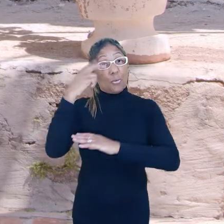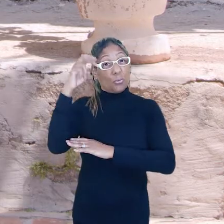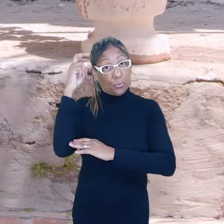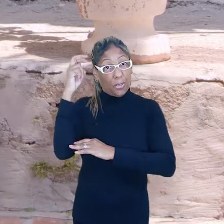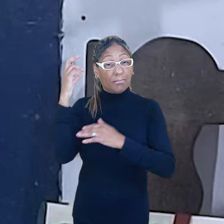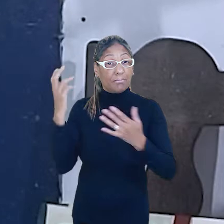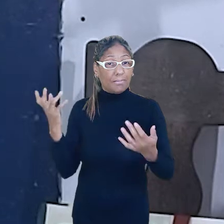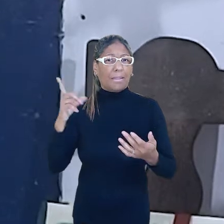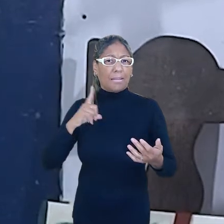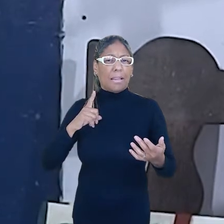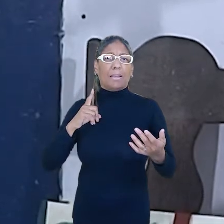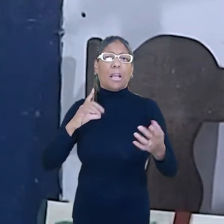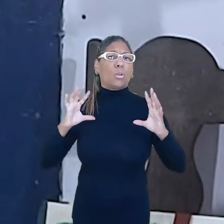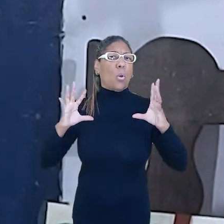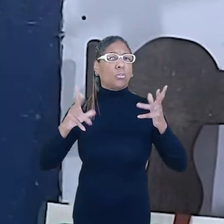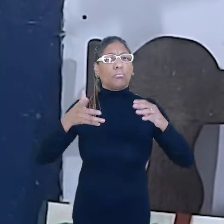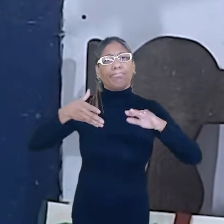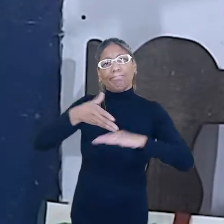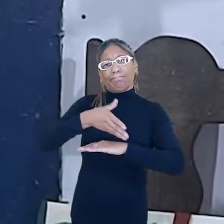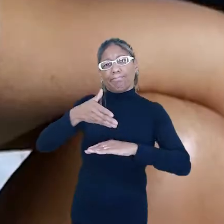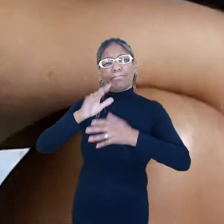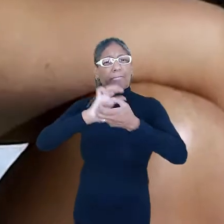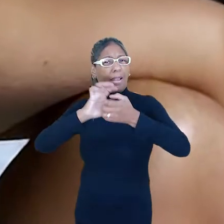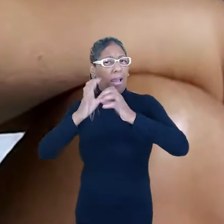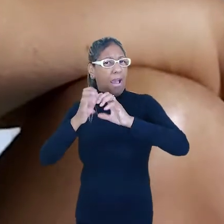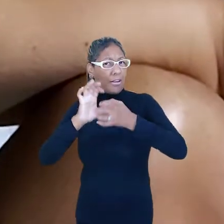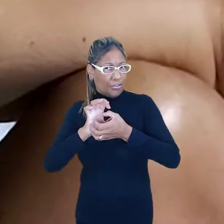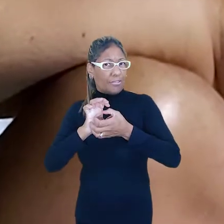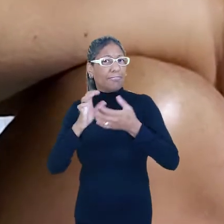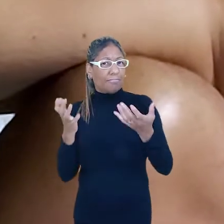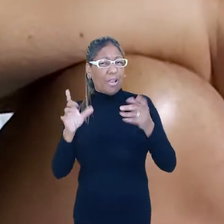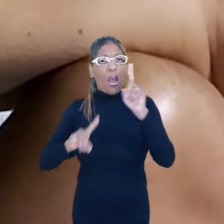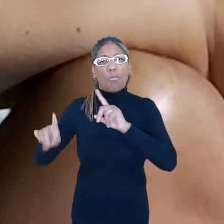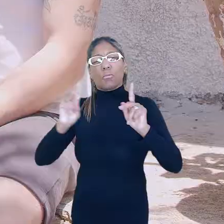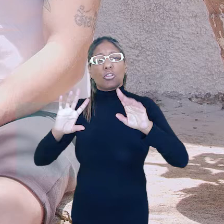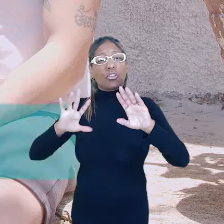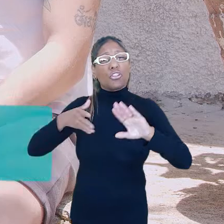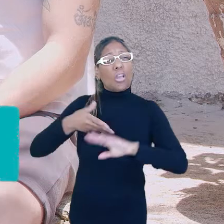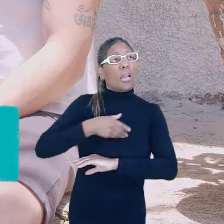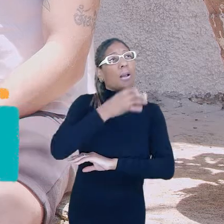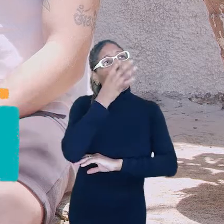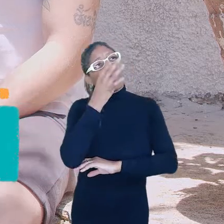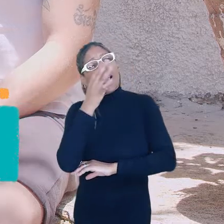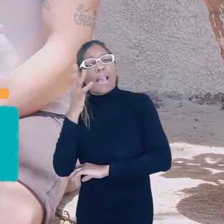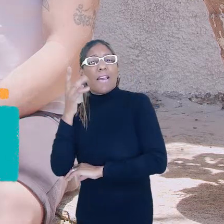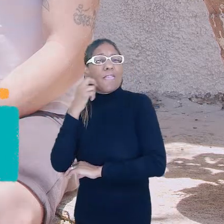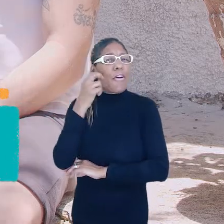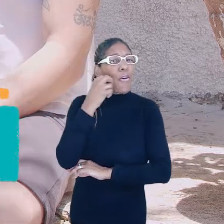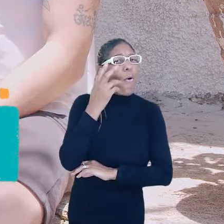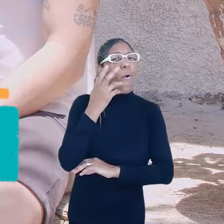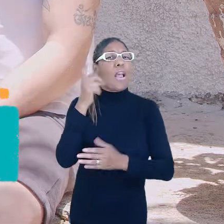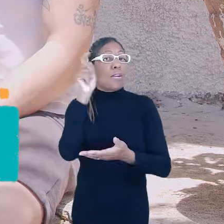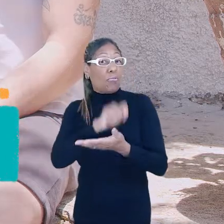a Casa da Cultura. Michele Franco. Todo mundo está envolvido ou vive da arte quando procura um sarau. Porque algumas pessoas chegam para conhecer o sarau meio